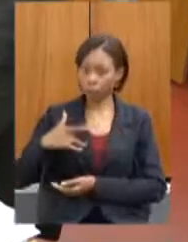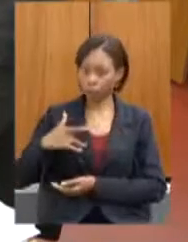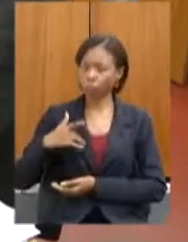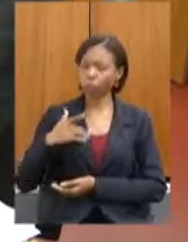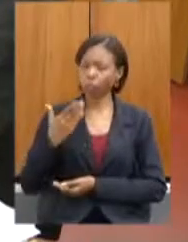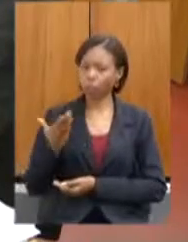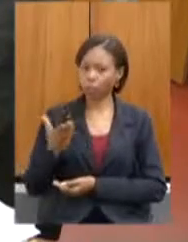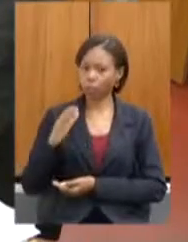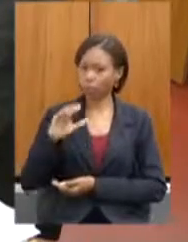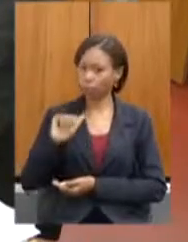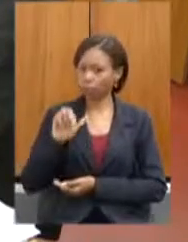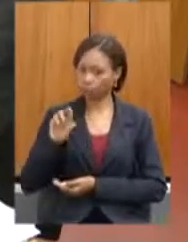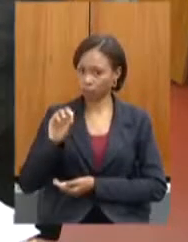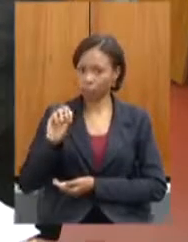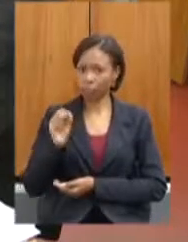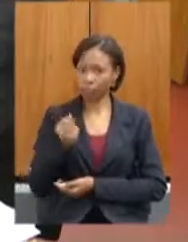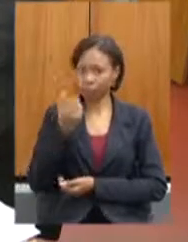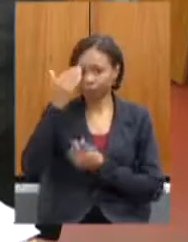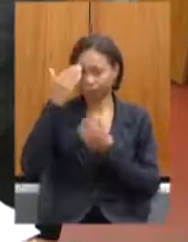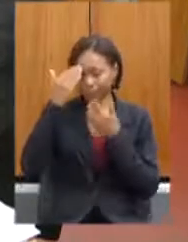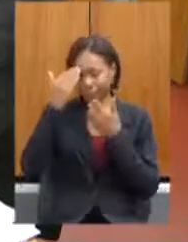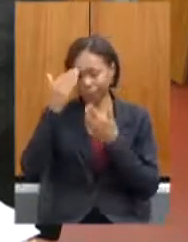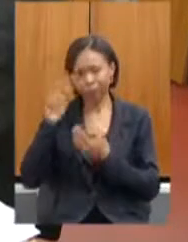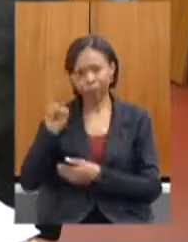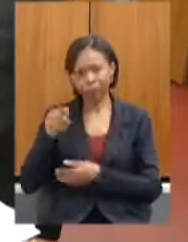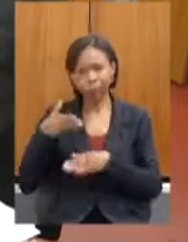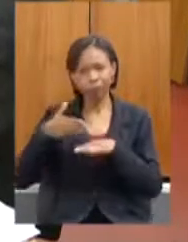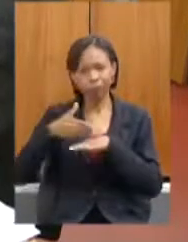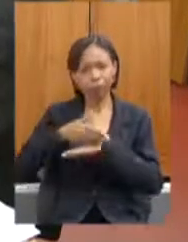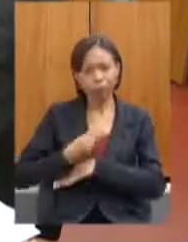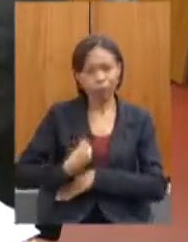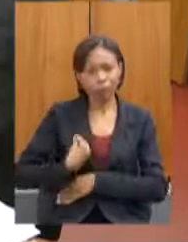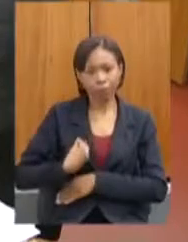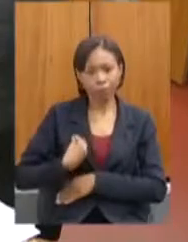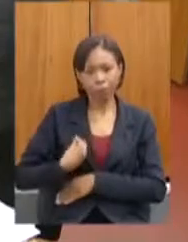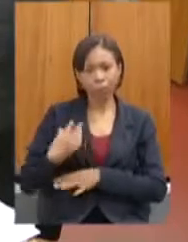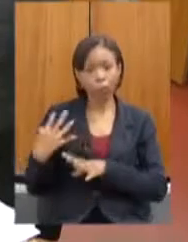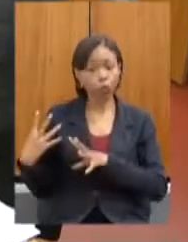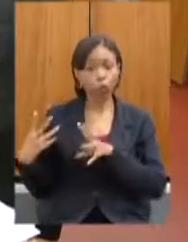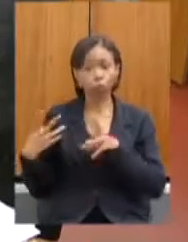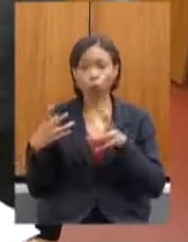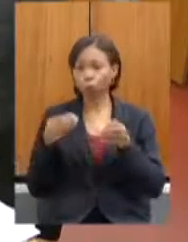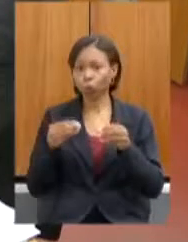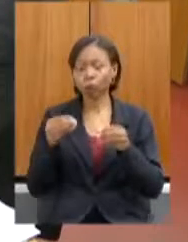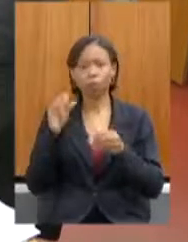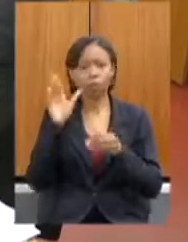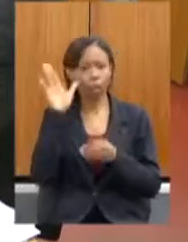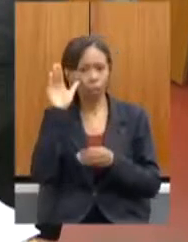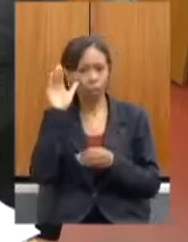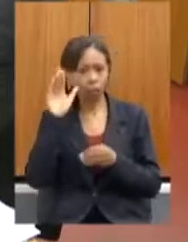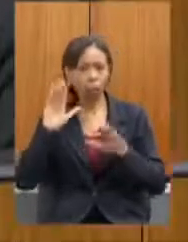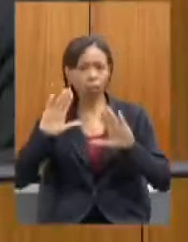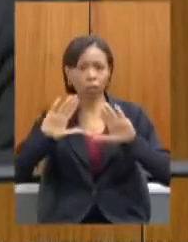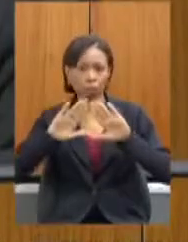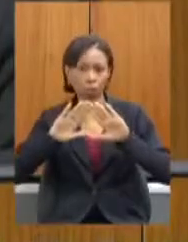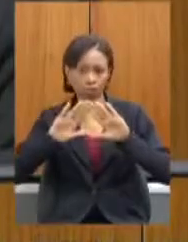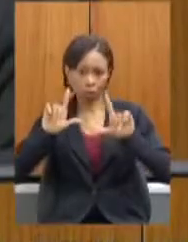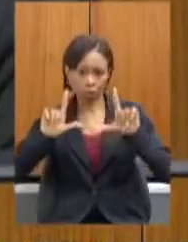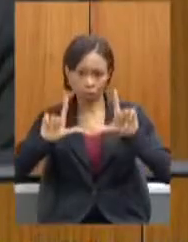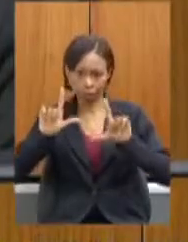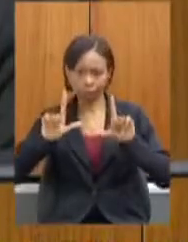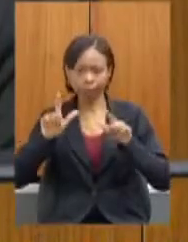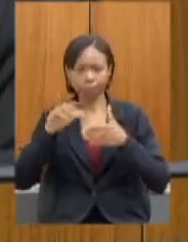Carlos Eduardo agradecer pela presença cumprimentar a todos que nos assistem pela TV Assembleia